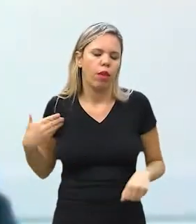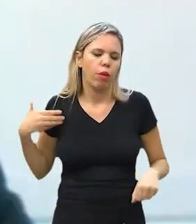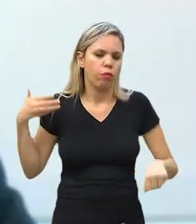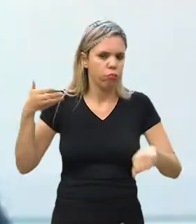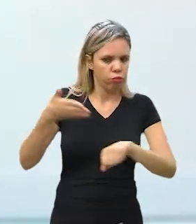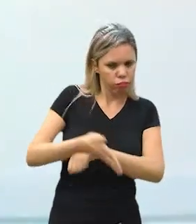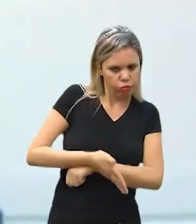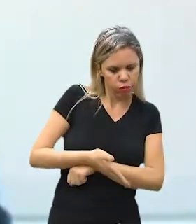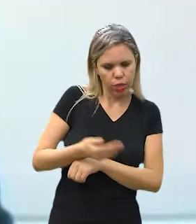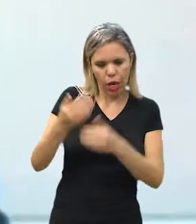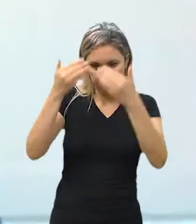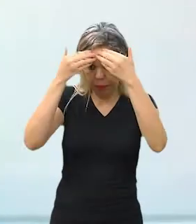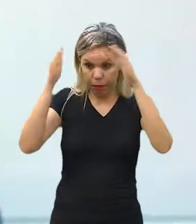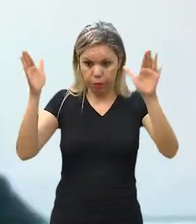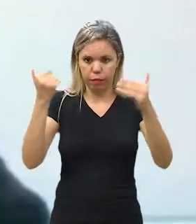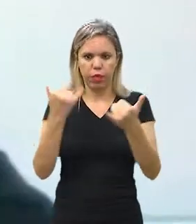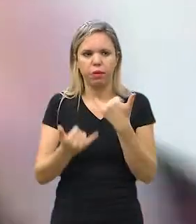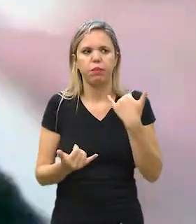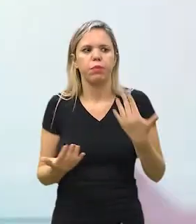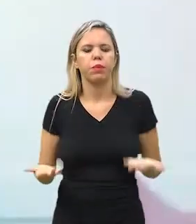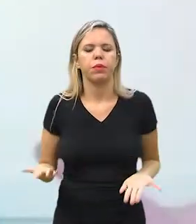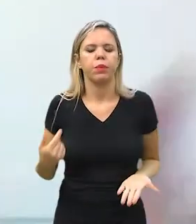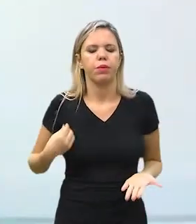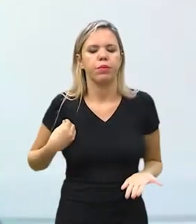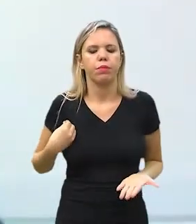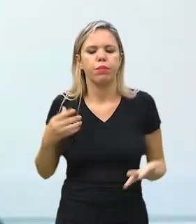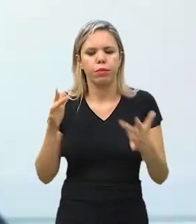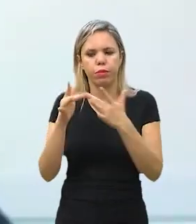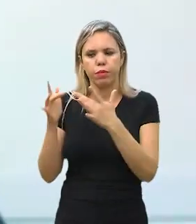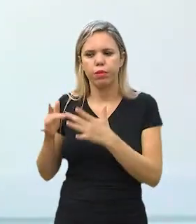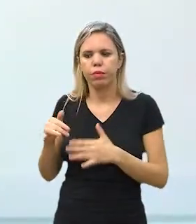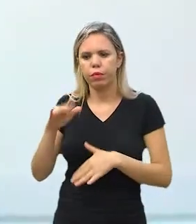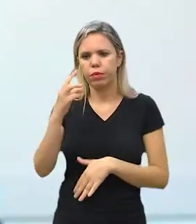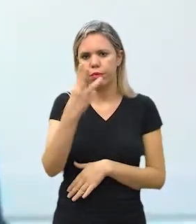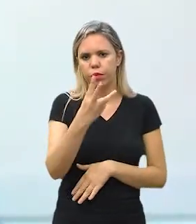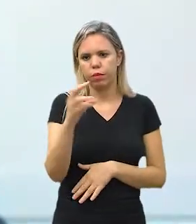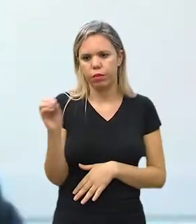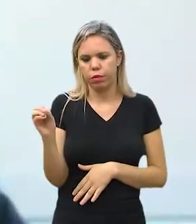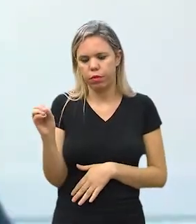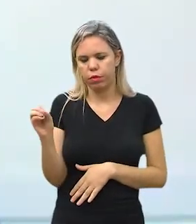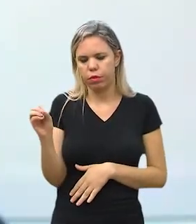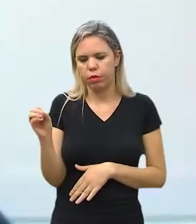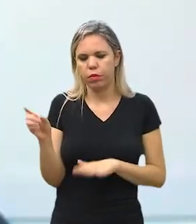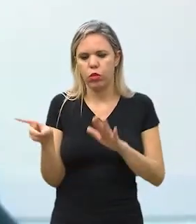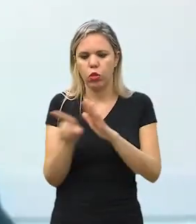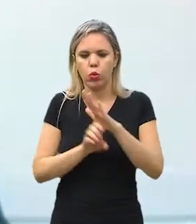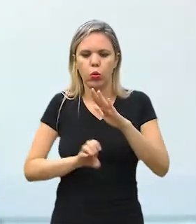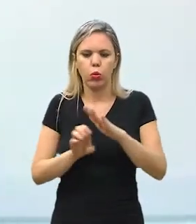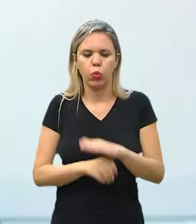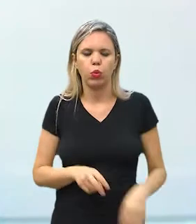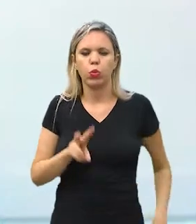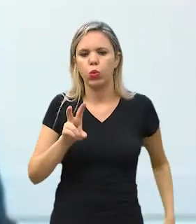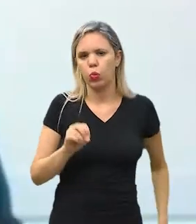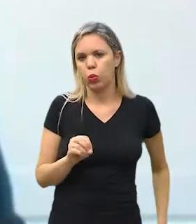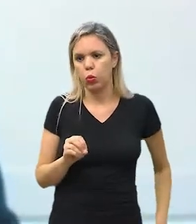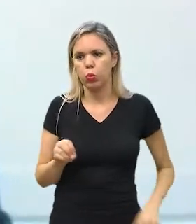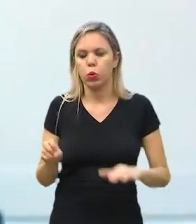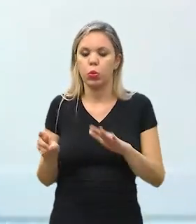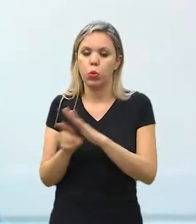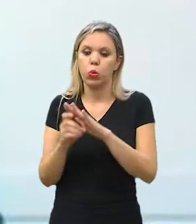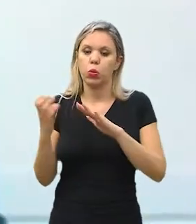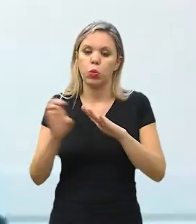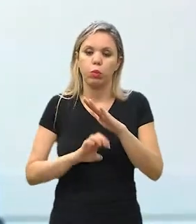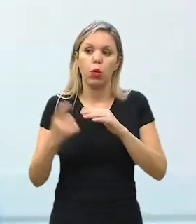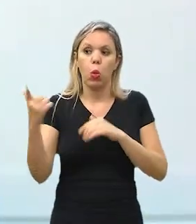assim. Quando eu entrei, a cabeça parece que abriu, porque eu estava em contato com mais de 30, tinha vez com